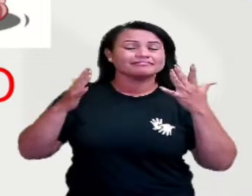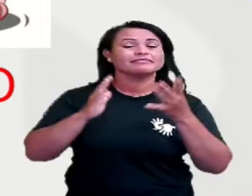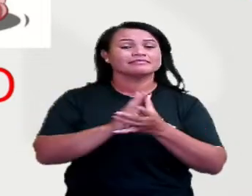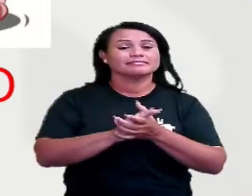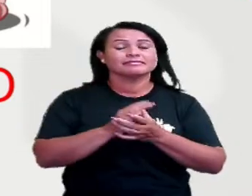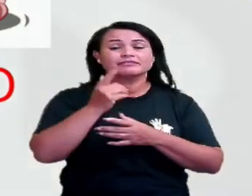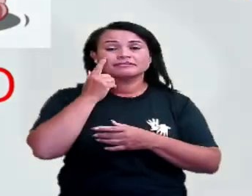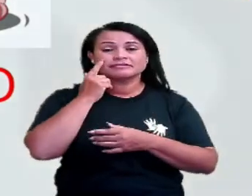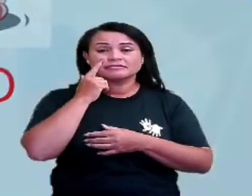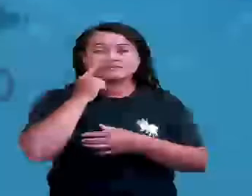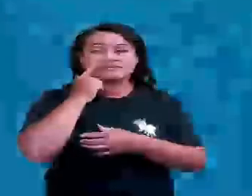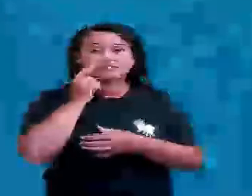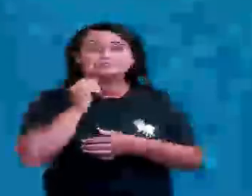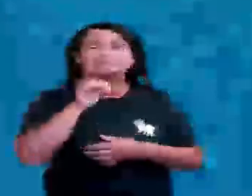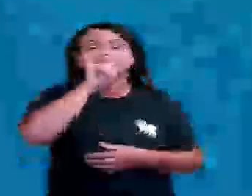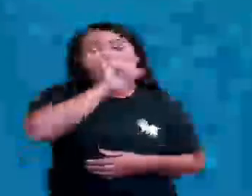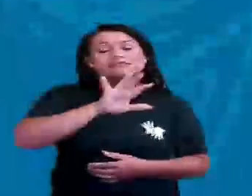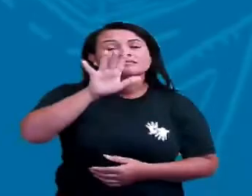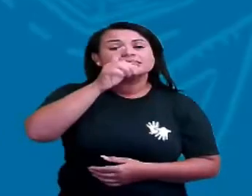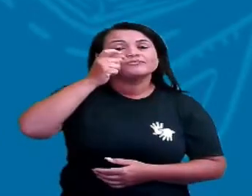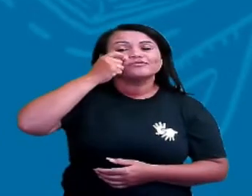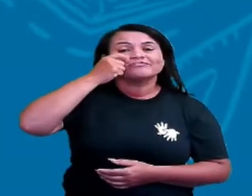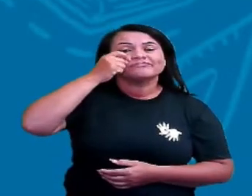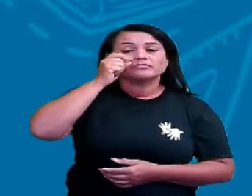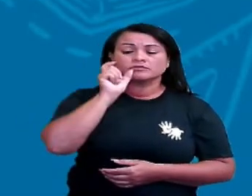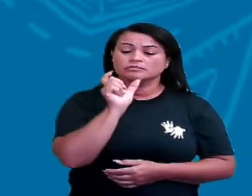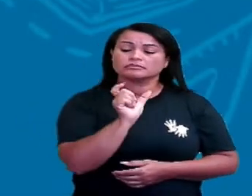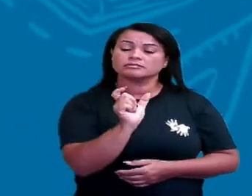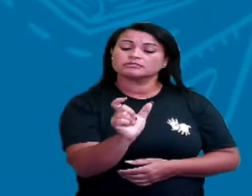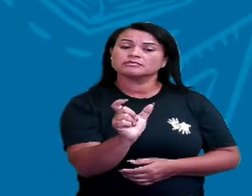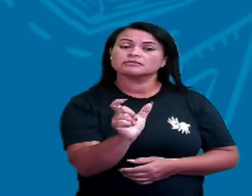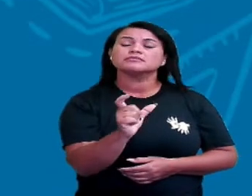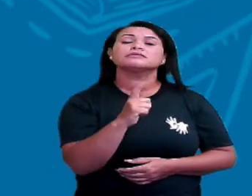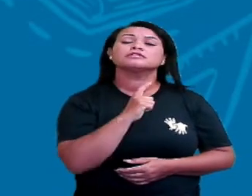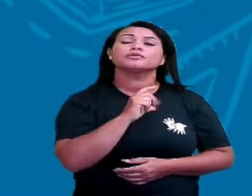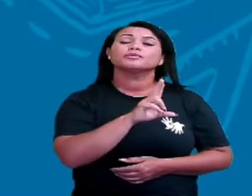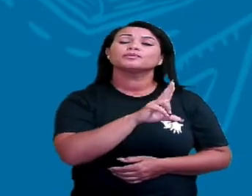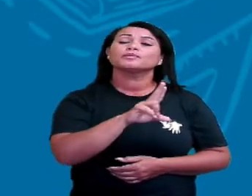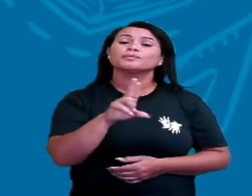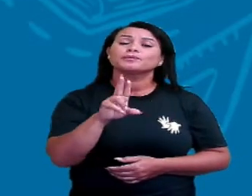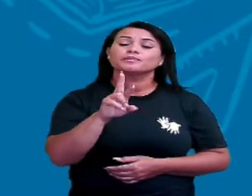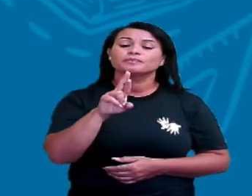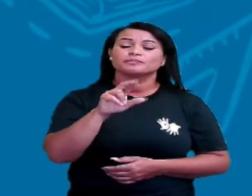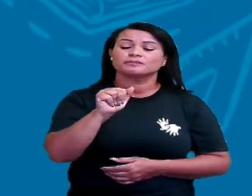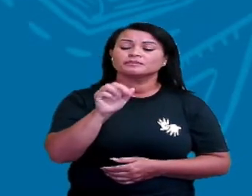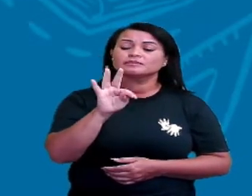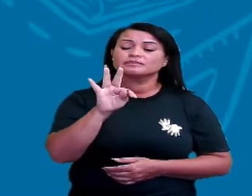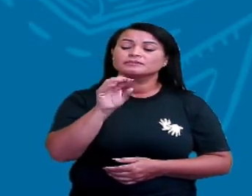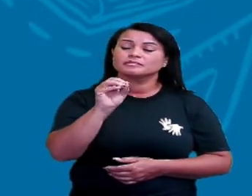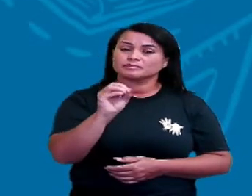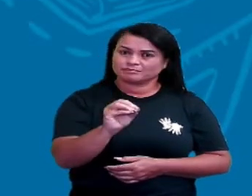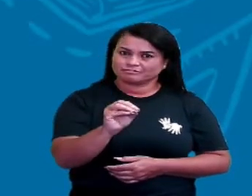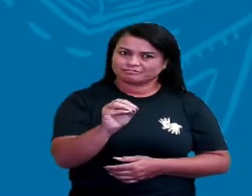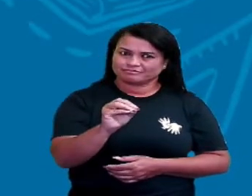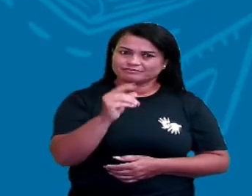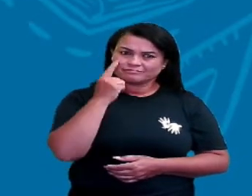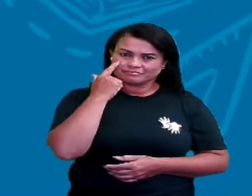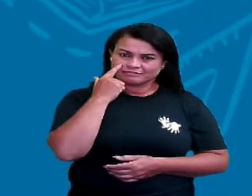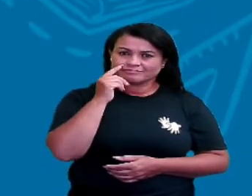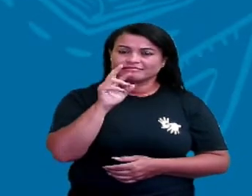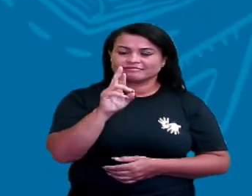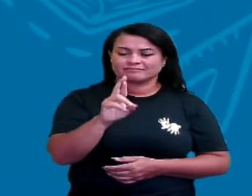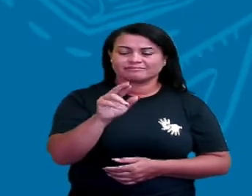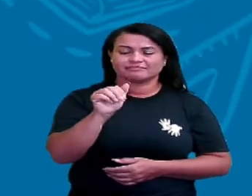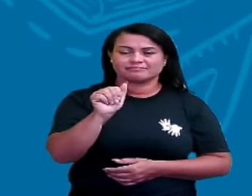da imagenzinha do rato, a gente tem aqui, ó, o nome rato.